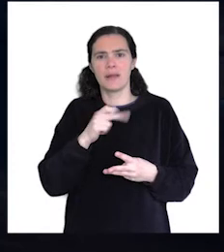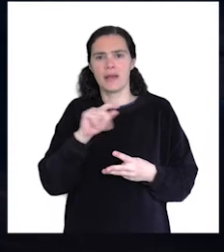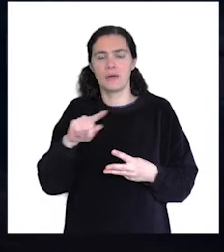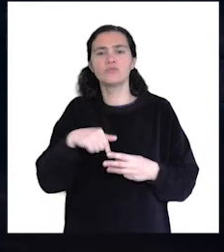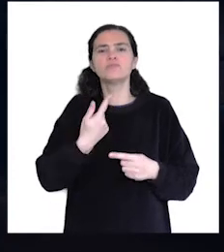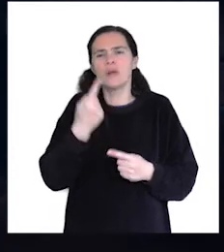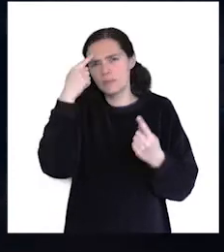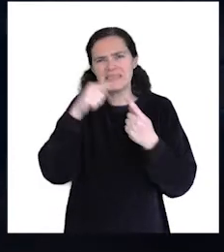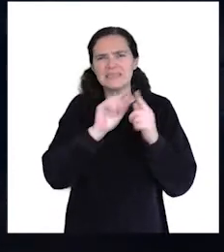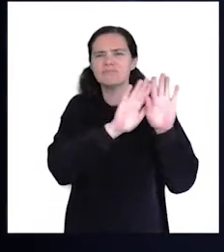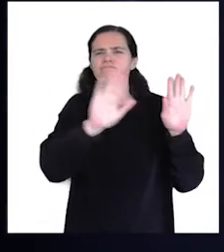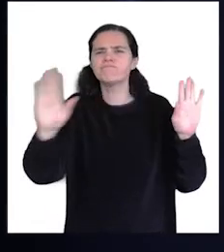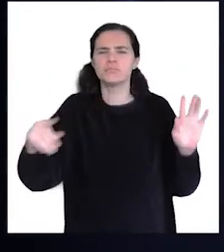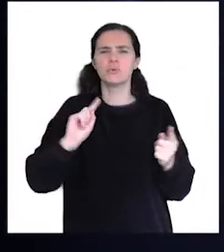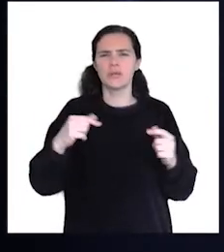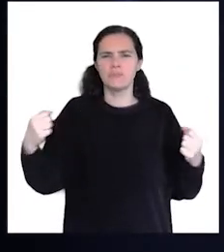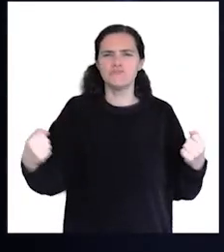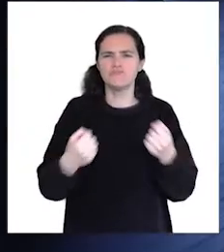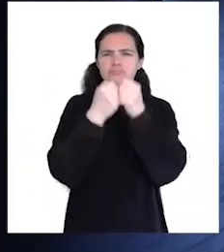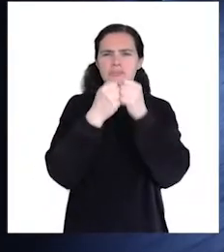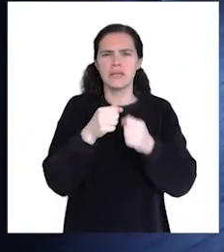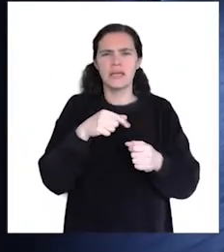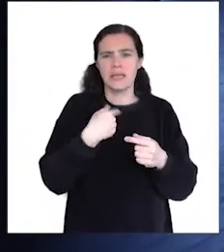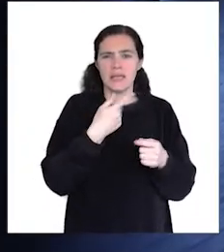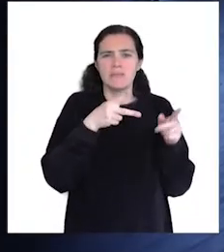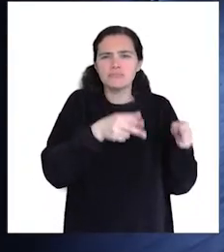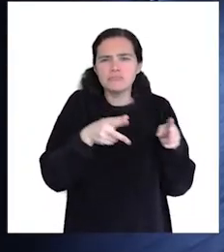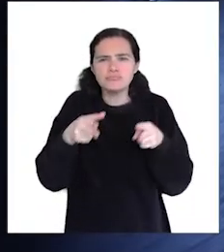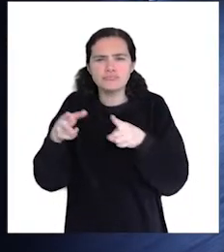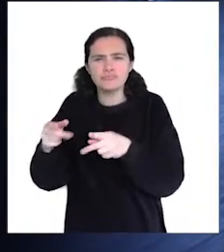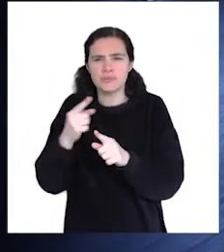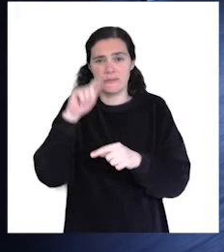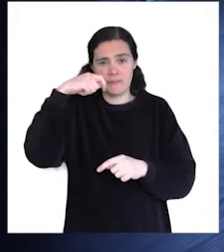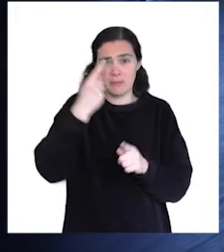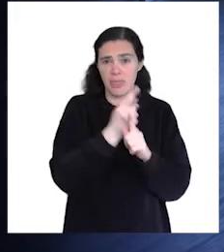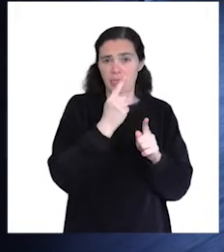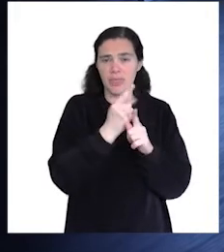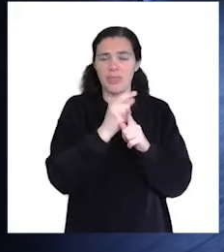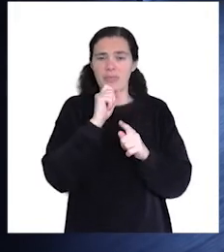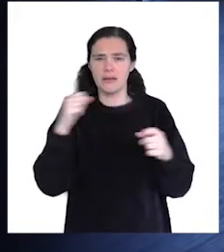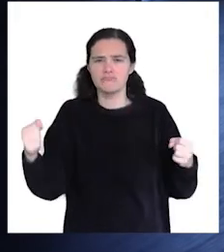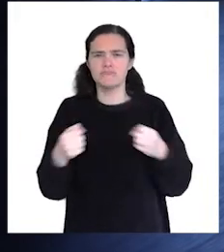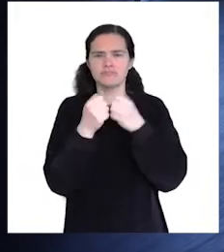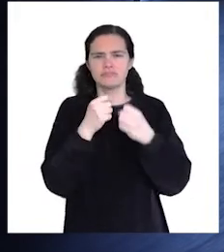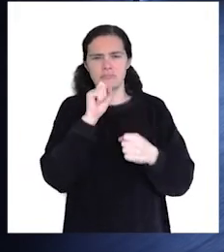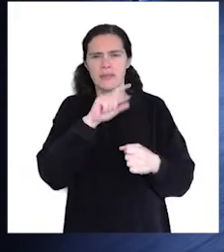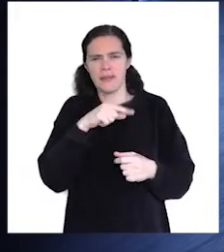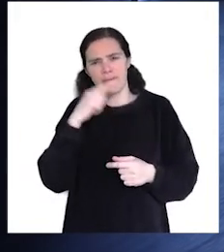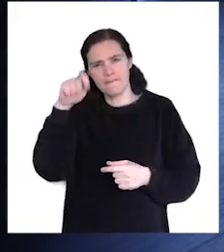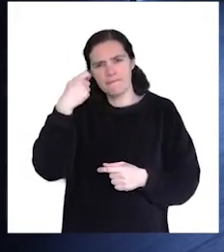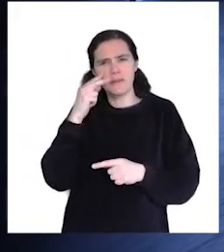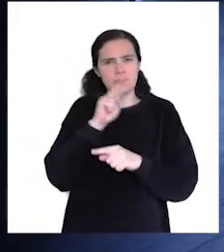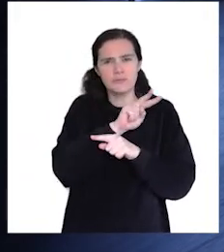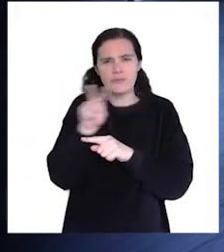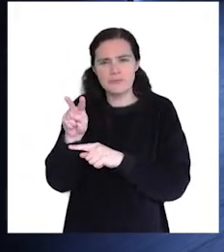deste dispositivo é, no fundo, colocar em confronto diferentes segmentos de um mesmo filme para, através desse confronto, que no fundo proporciona do